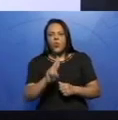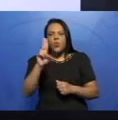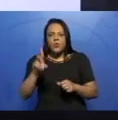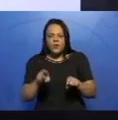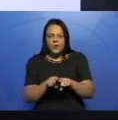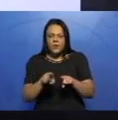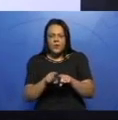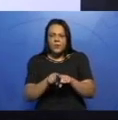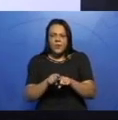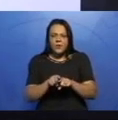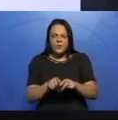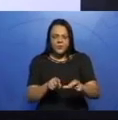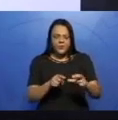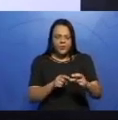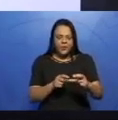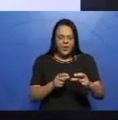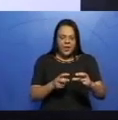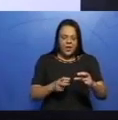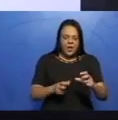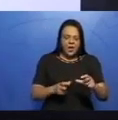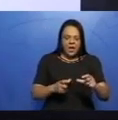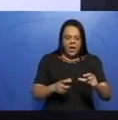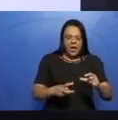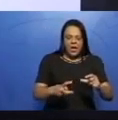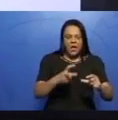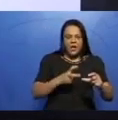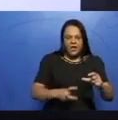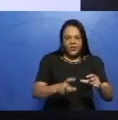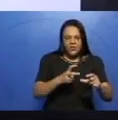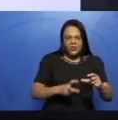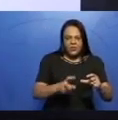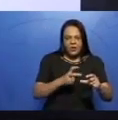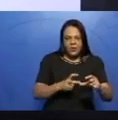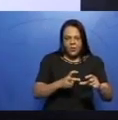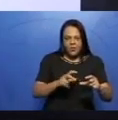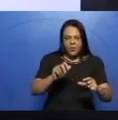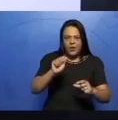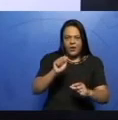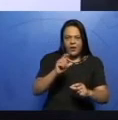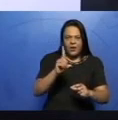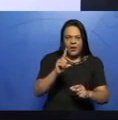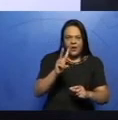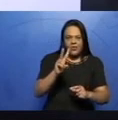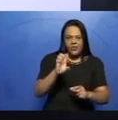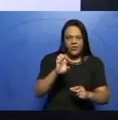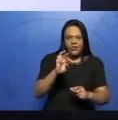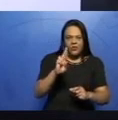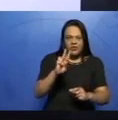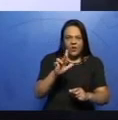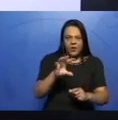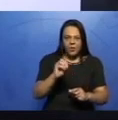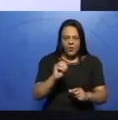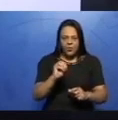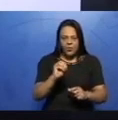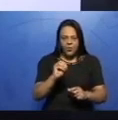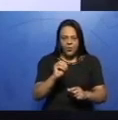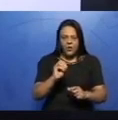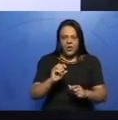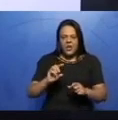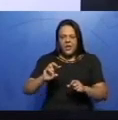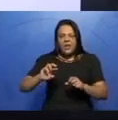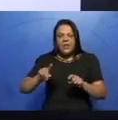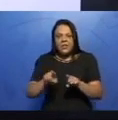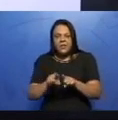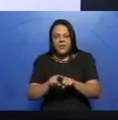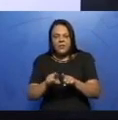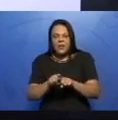são os advérbios ou as expressões adverbiais, que traduzem diferentes atitudes do enunciador, de quem fala, em